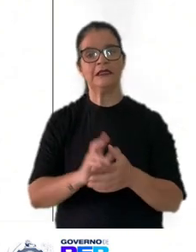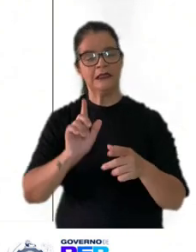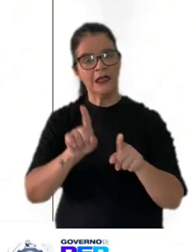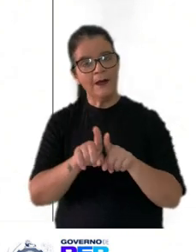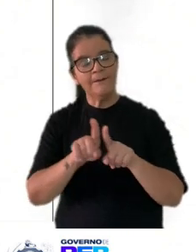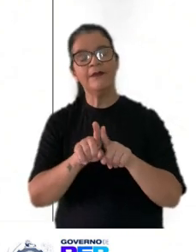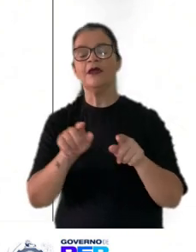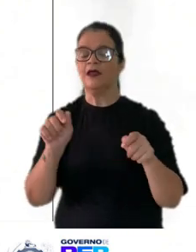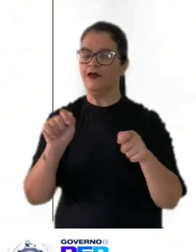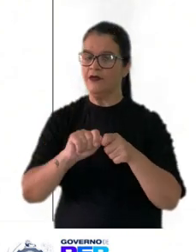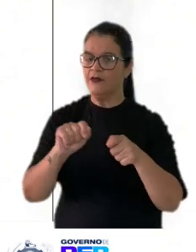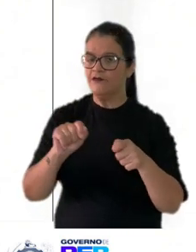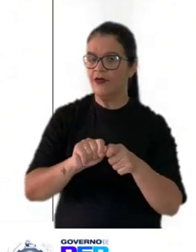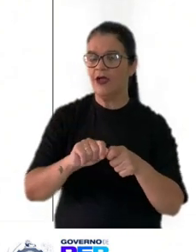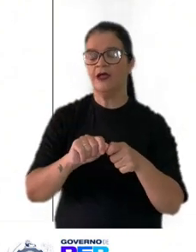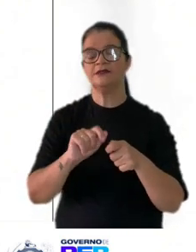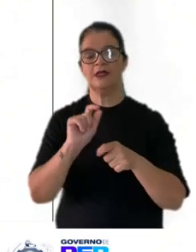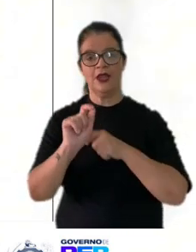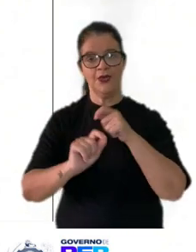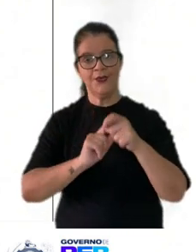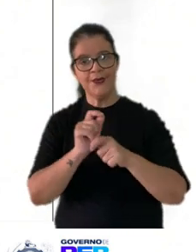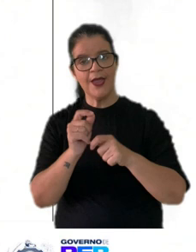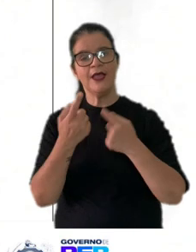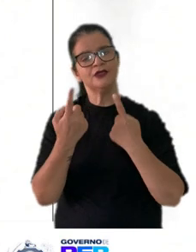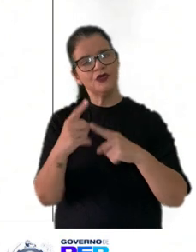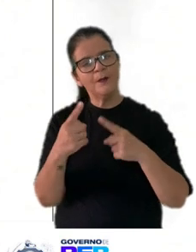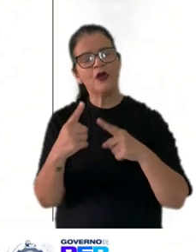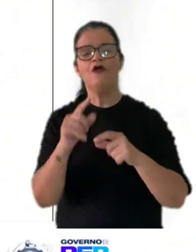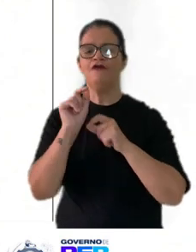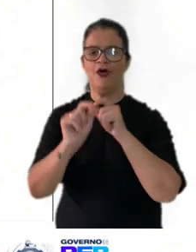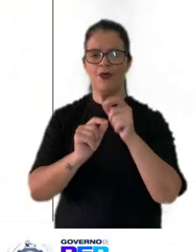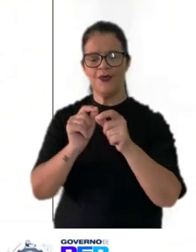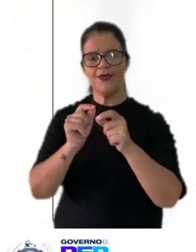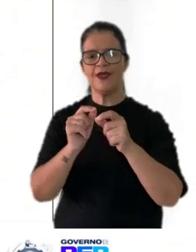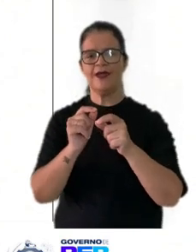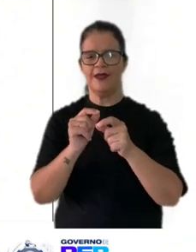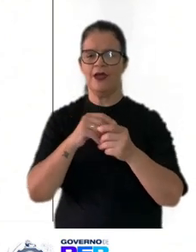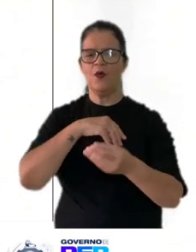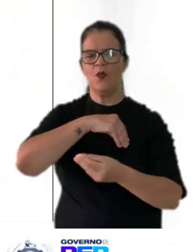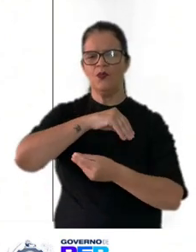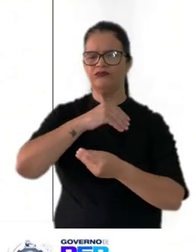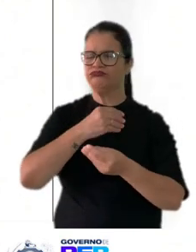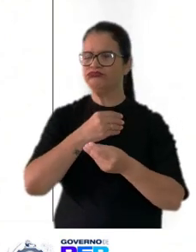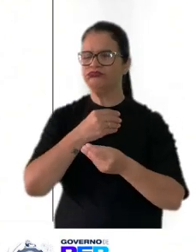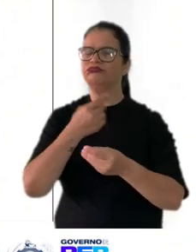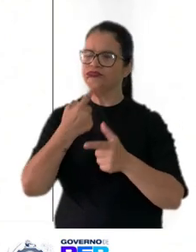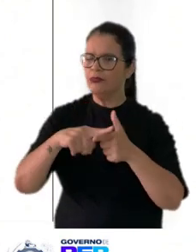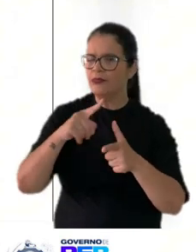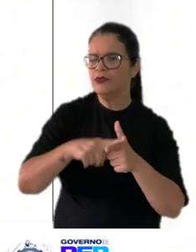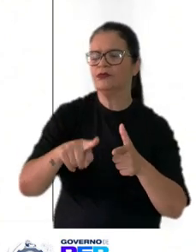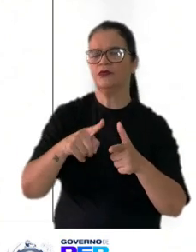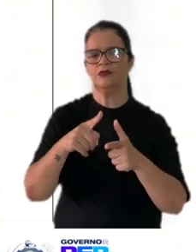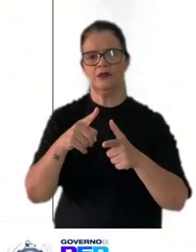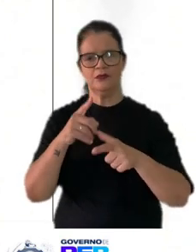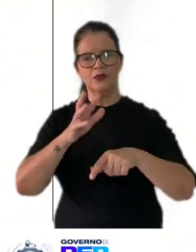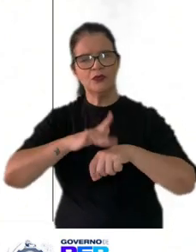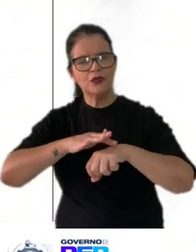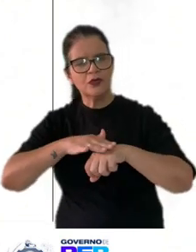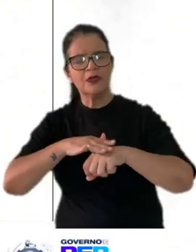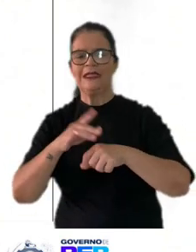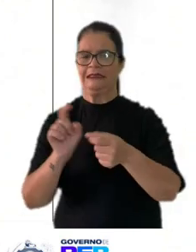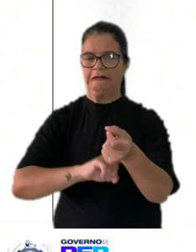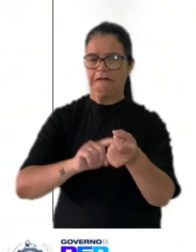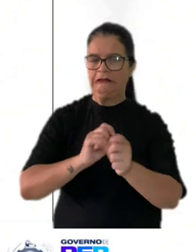aí uma uma desordem né provocam um transtorno de estresse pós